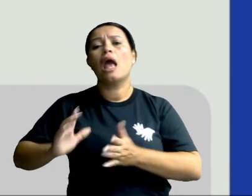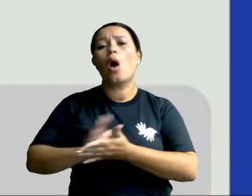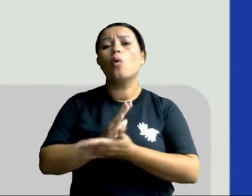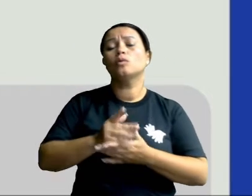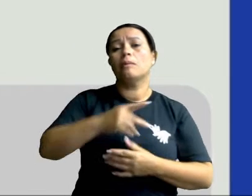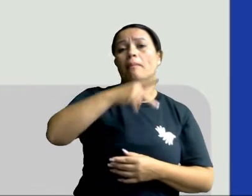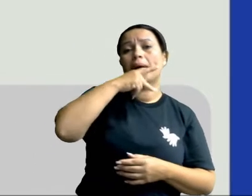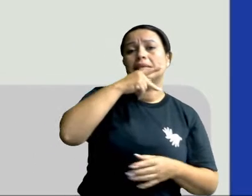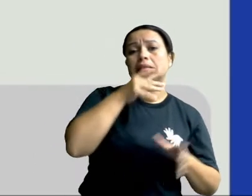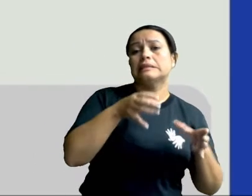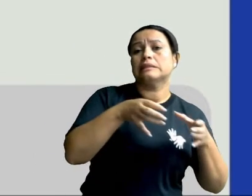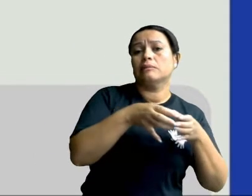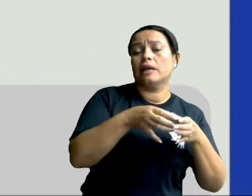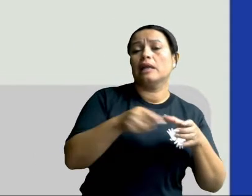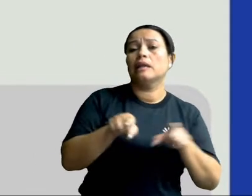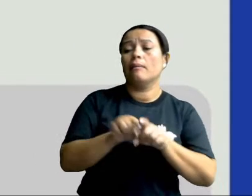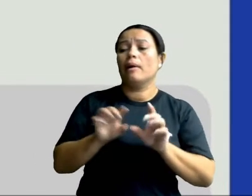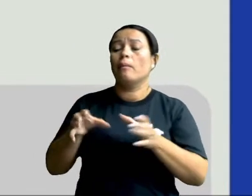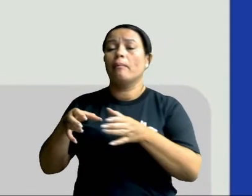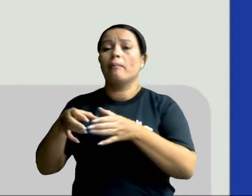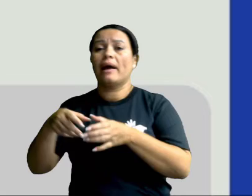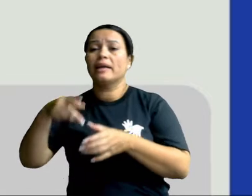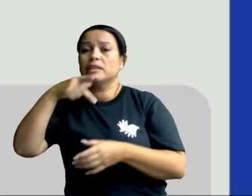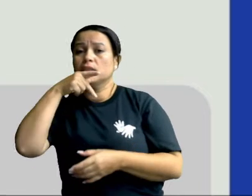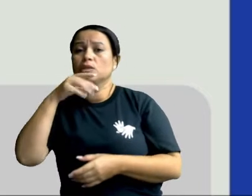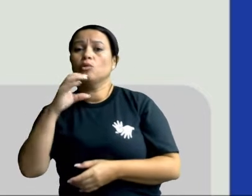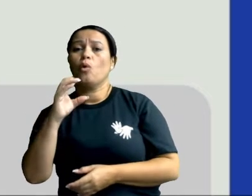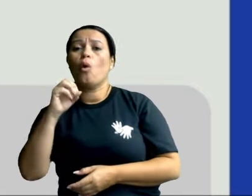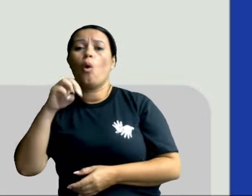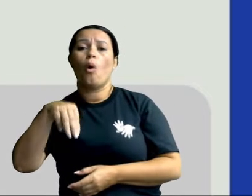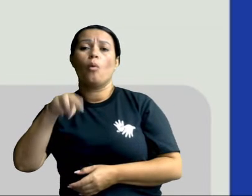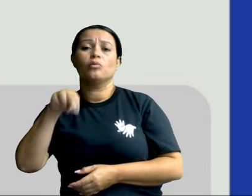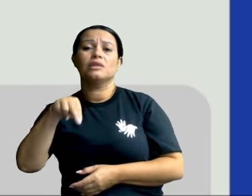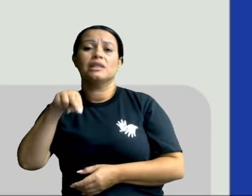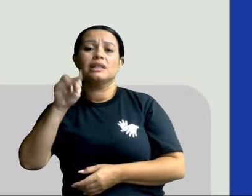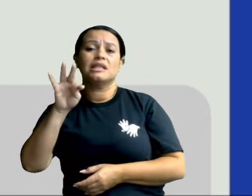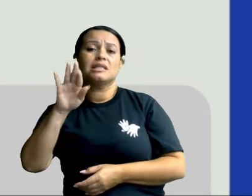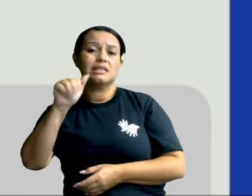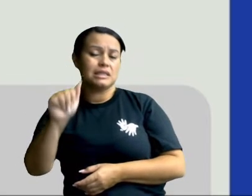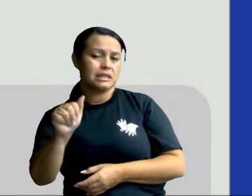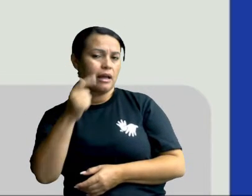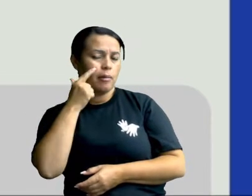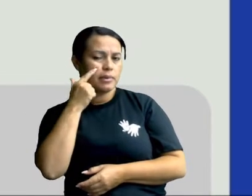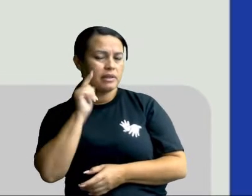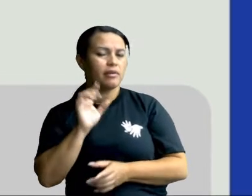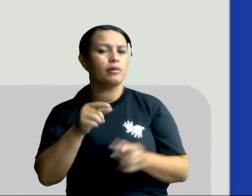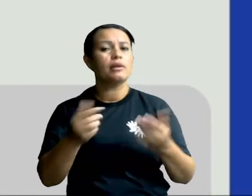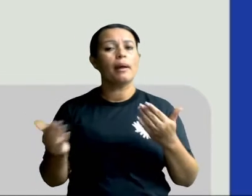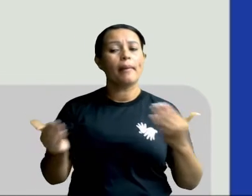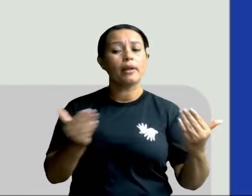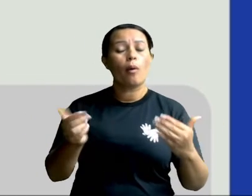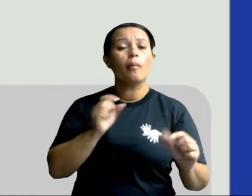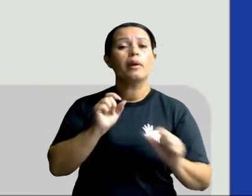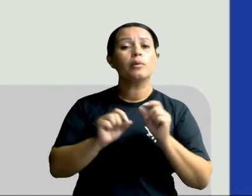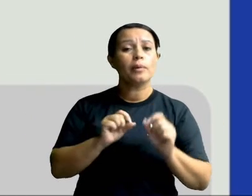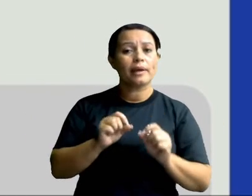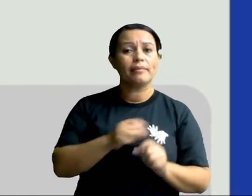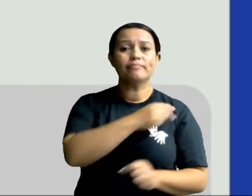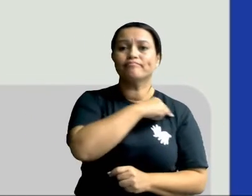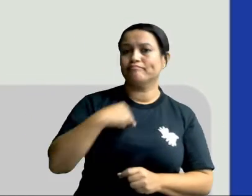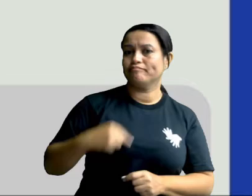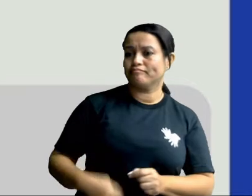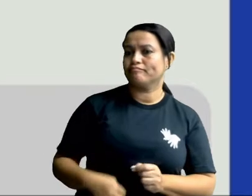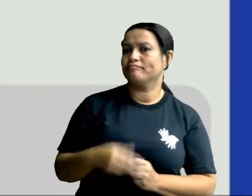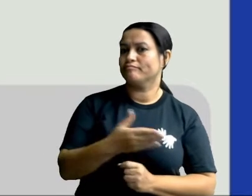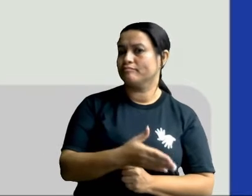do Partido Comunista, a atuação desses partidos é pouco expressiva e sufocada pela atuação do Partido Comunista Chinês.